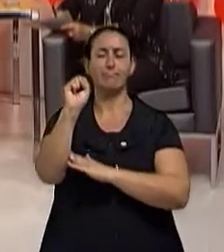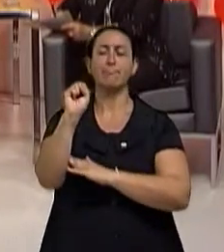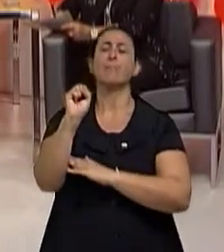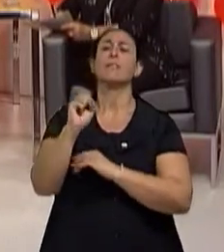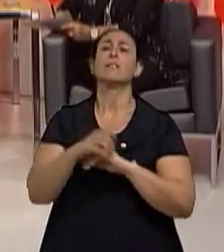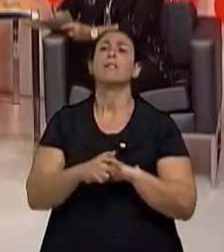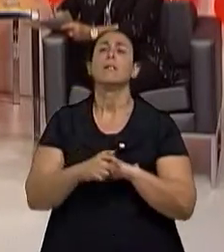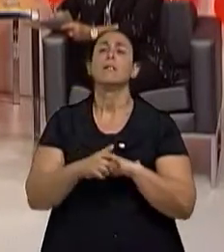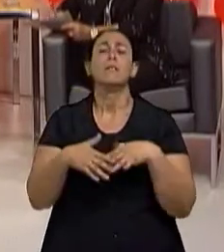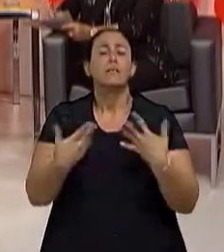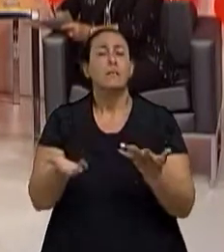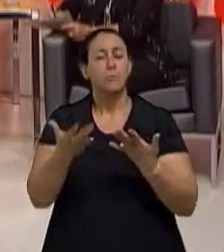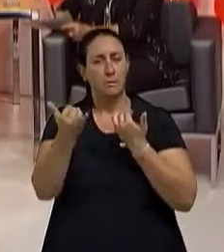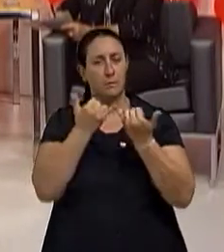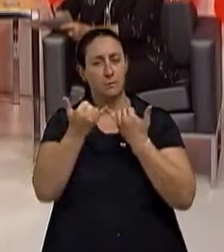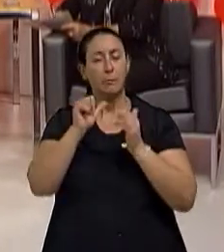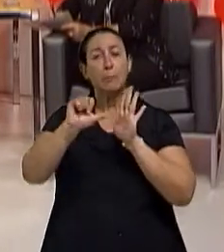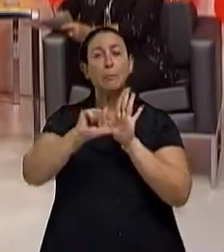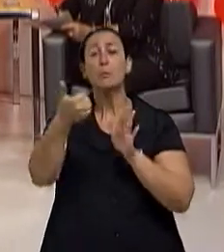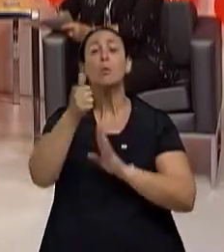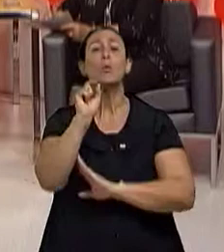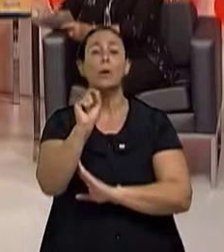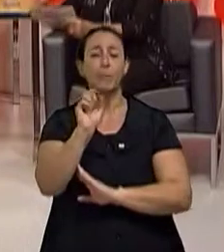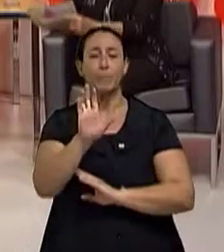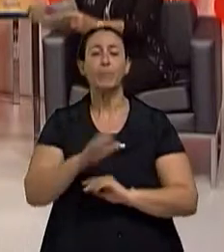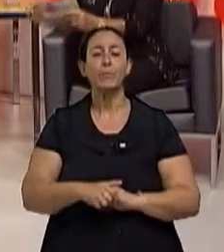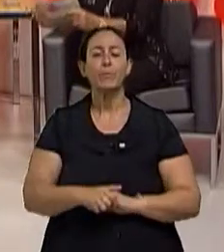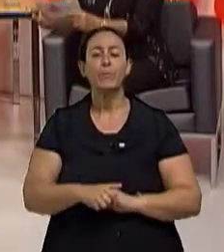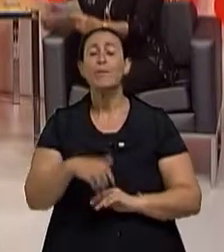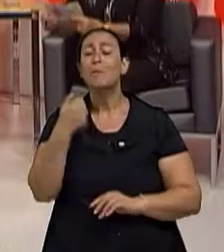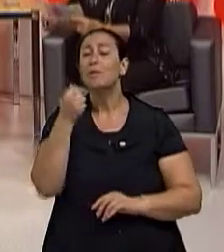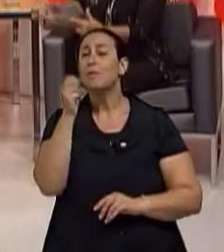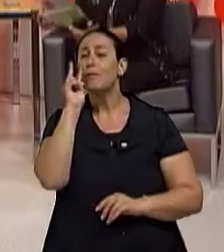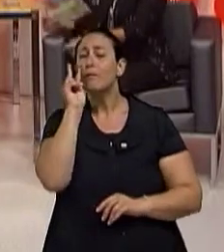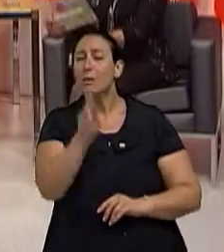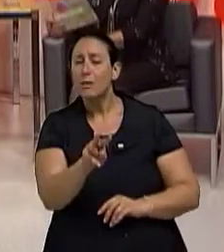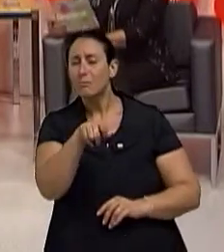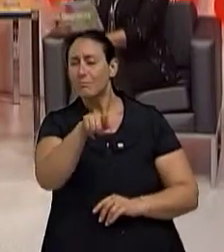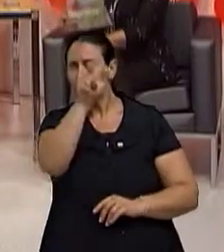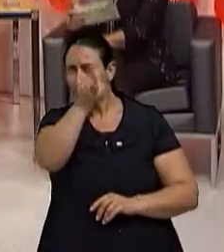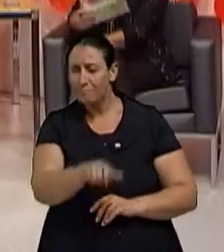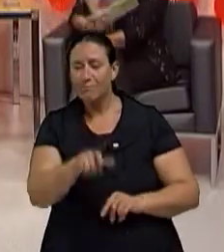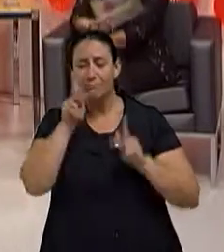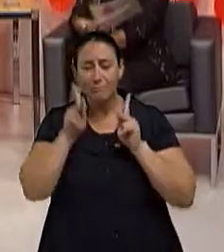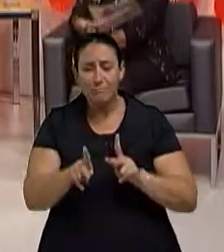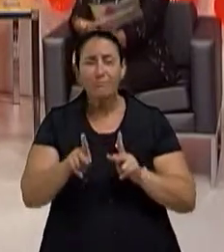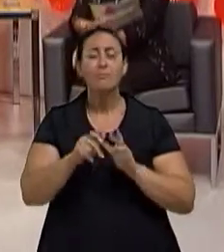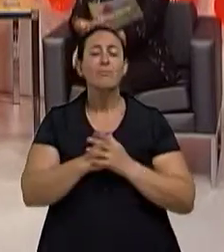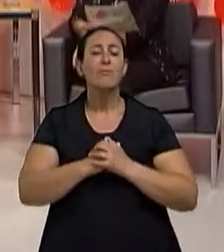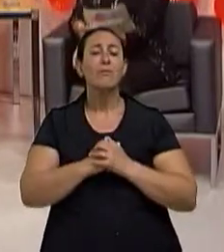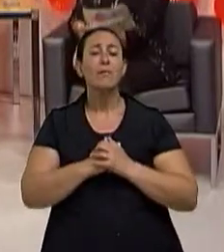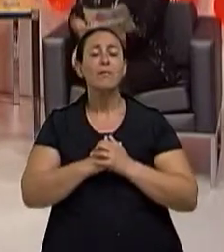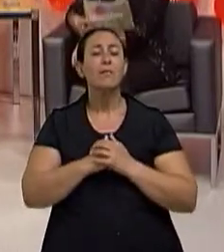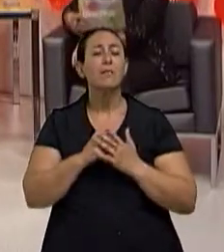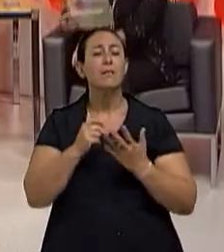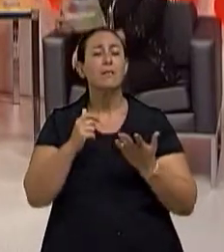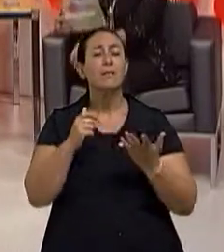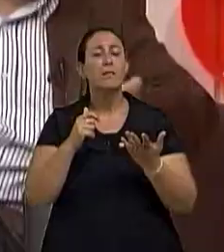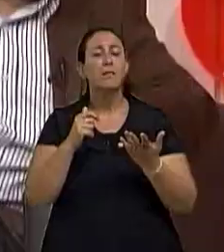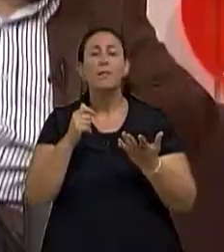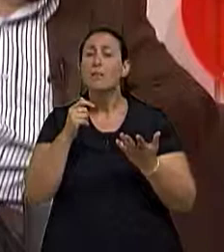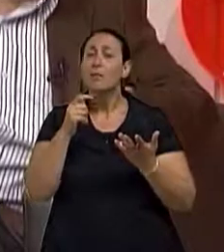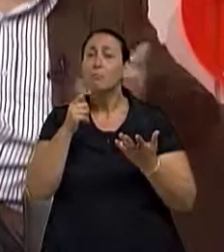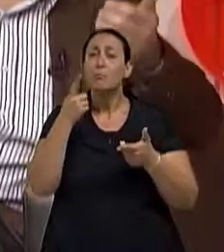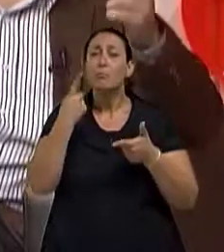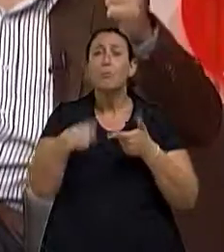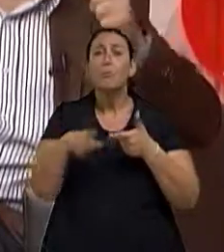Tá? Então, primeiro, né, da dimensão de que isso é algo, né, que muitas vezes está fora